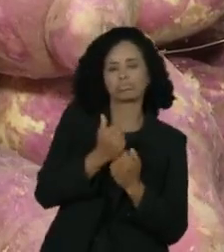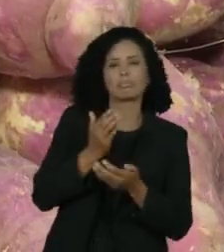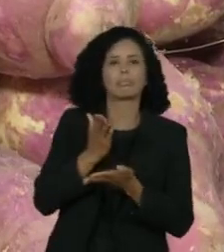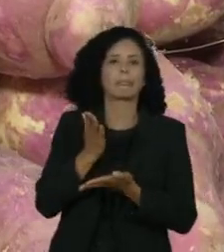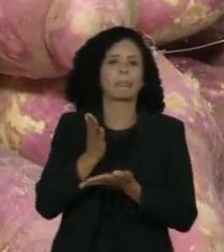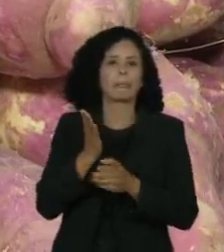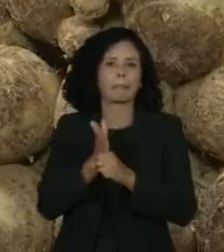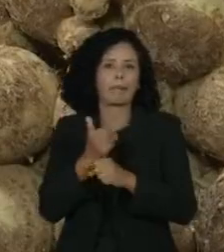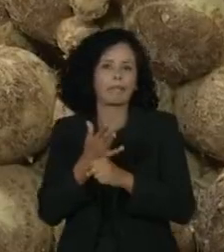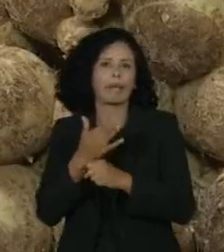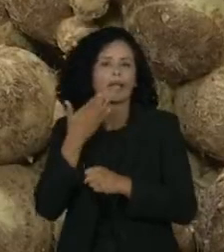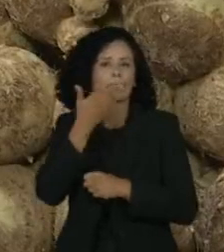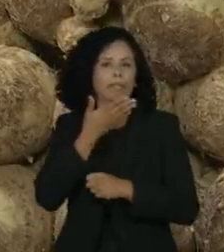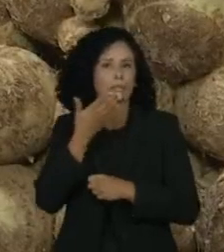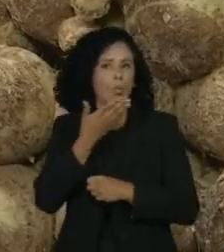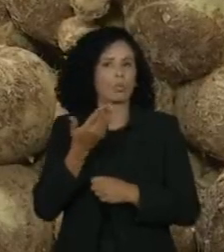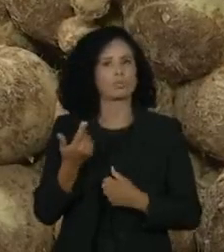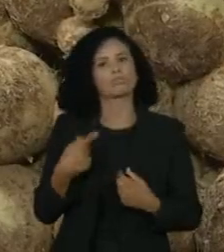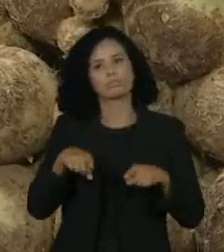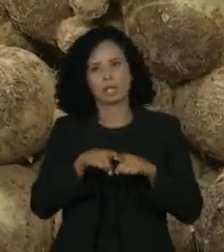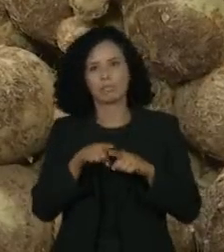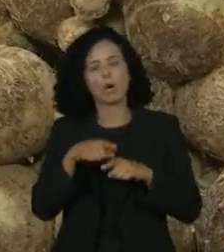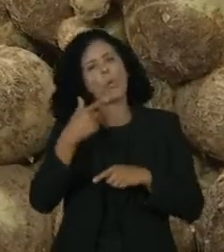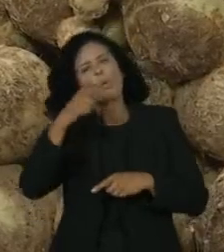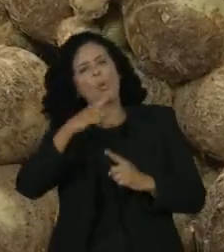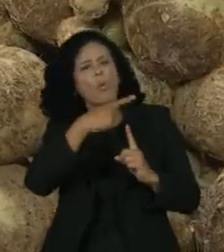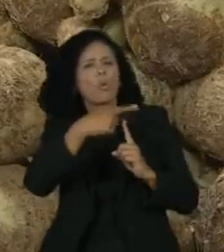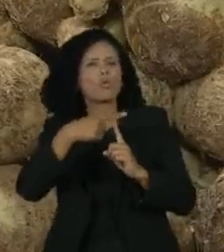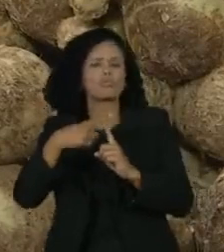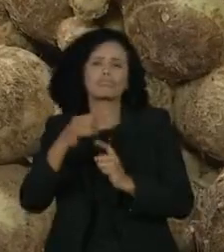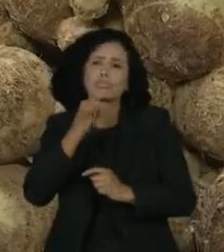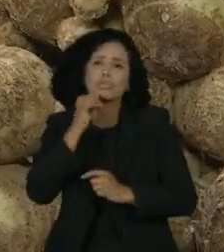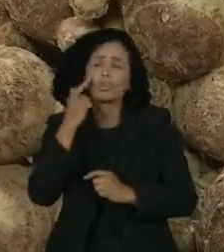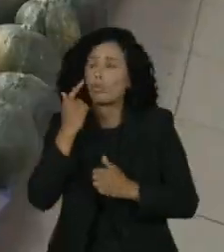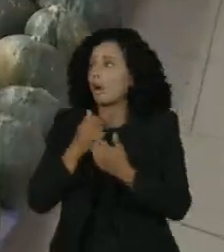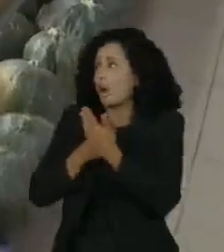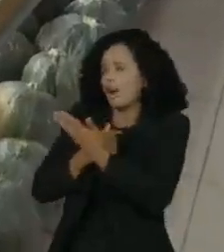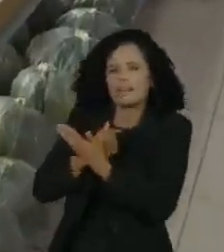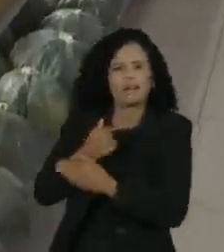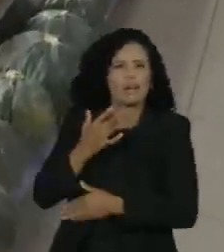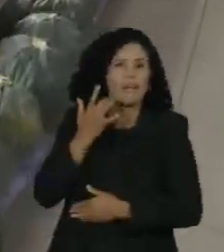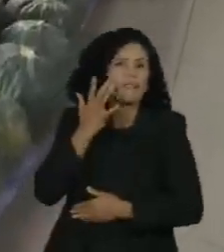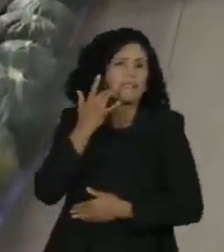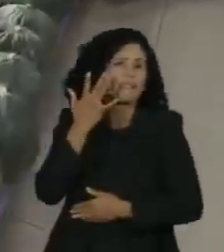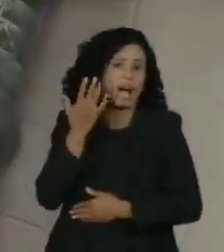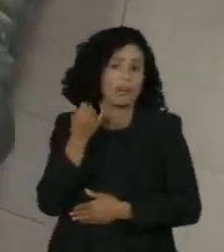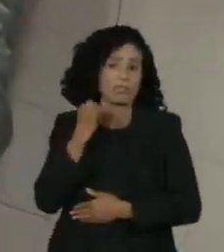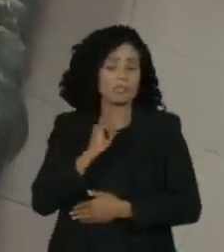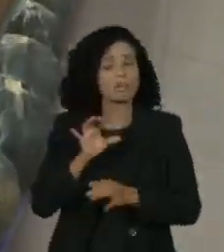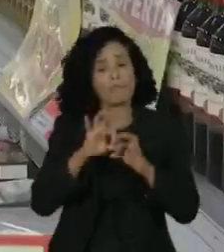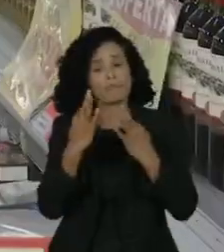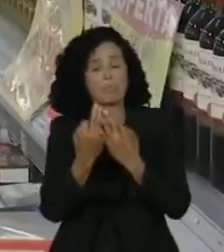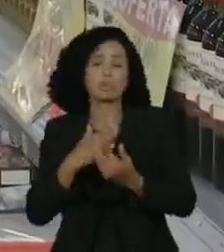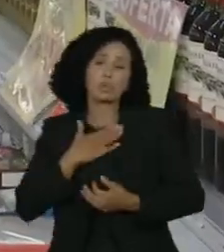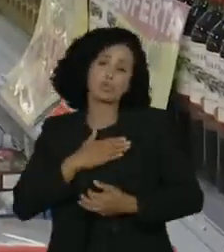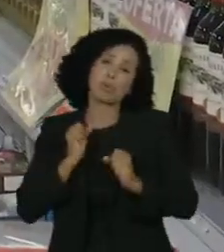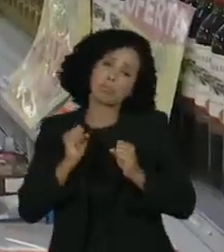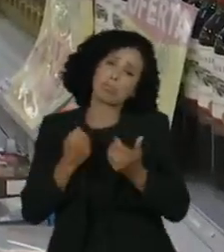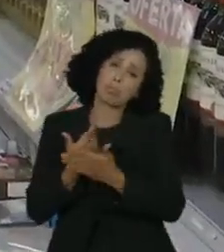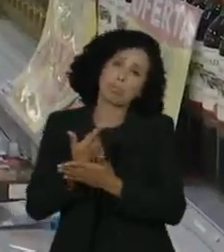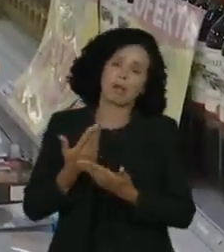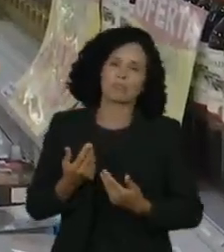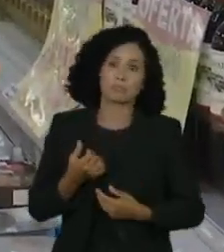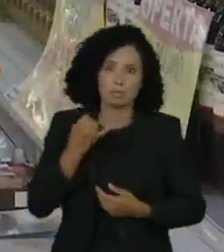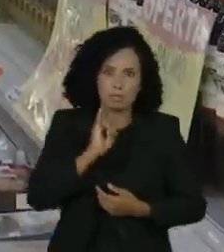mais acessível. Ou outro tubérculo, por exemplo, um cará, um yame, se for do gosto da família. E para quem não come carne